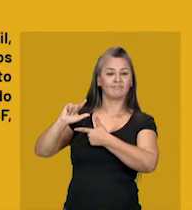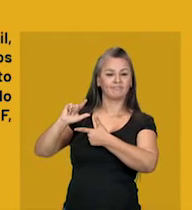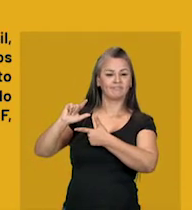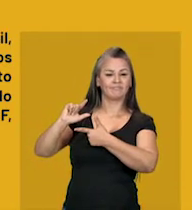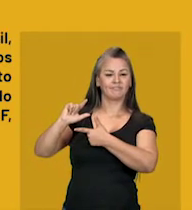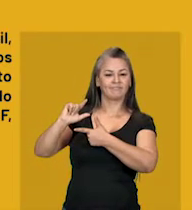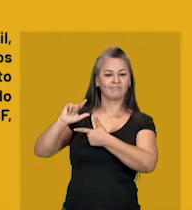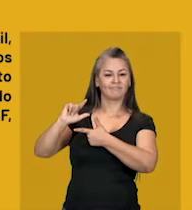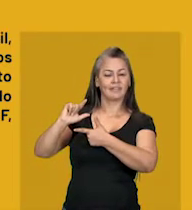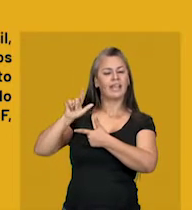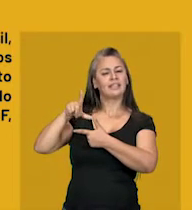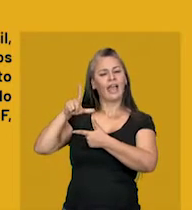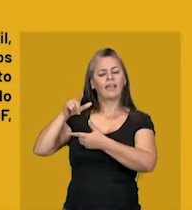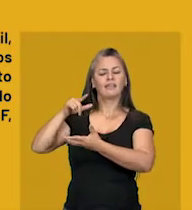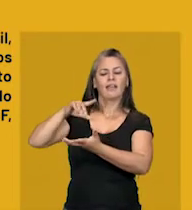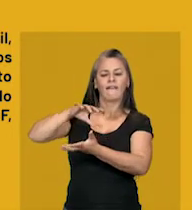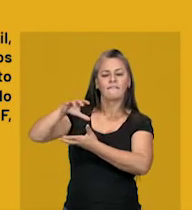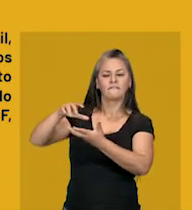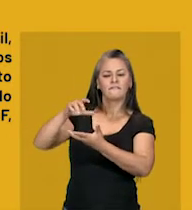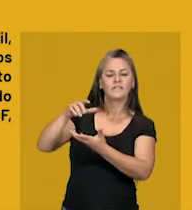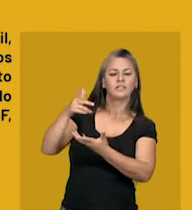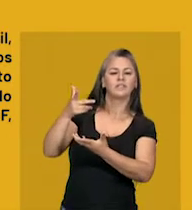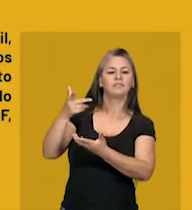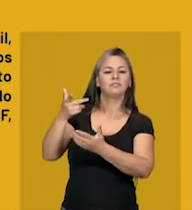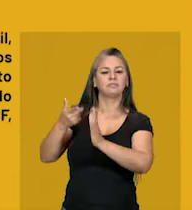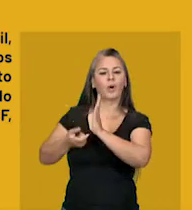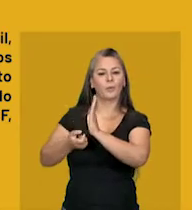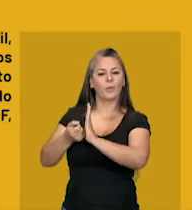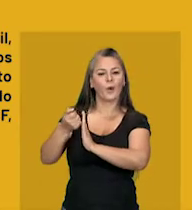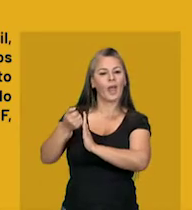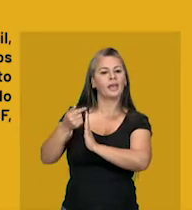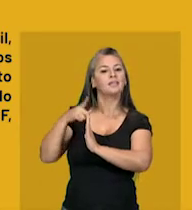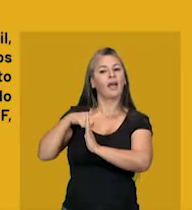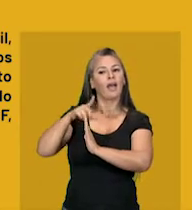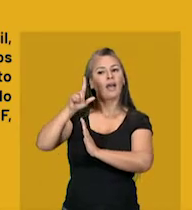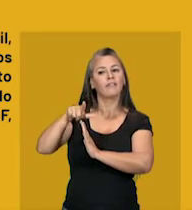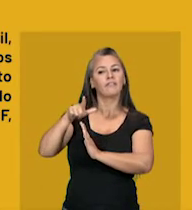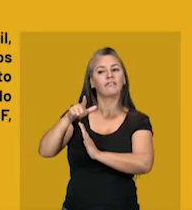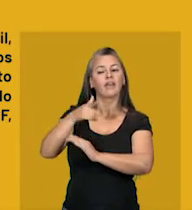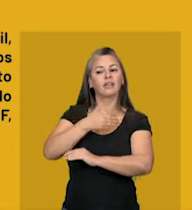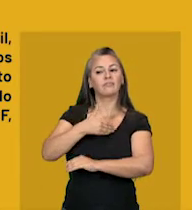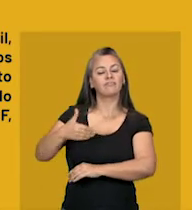E aí, com as revoluções burguesas, ele vira um Estado de direito.